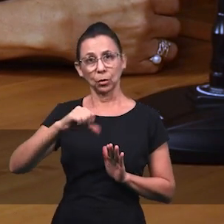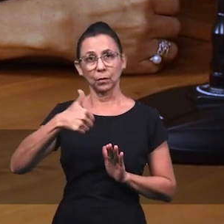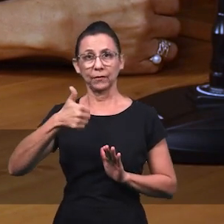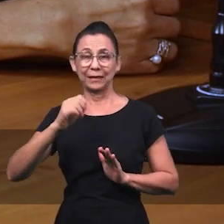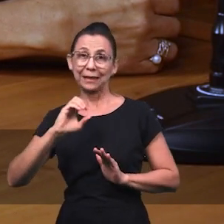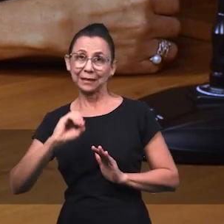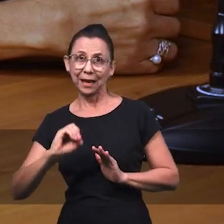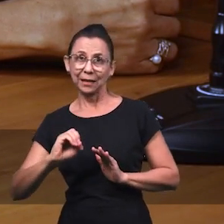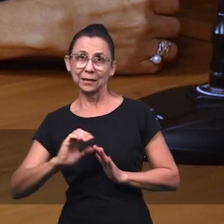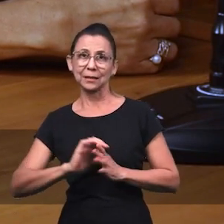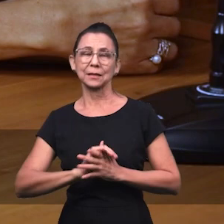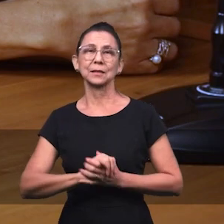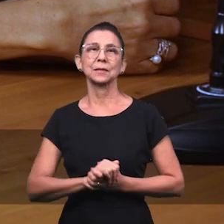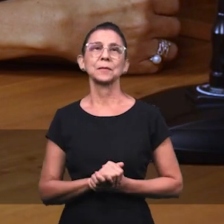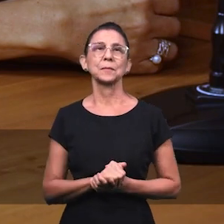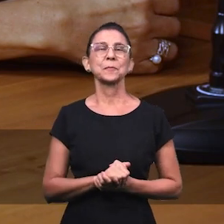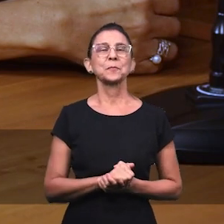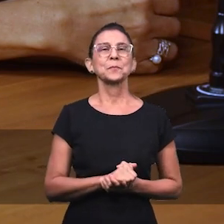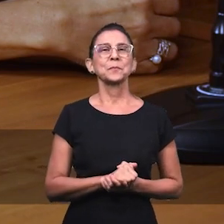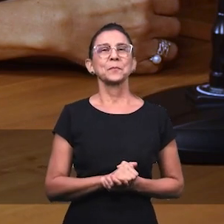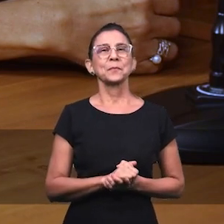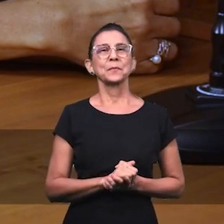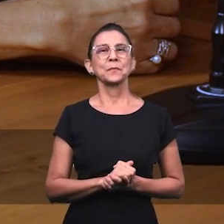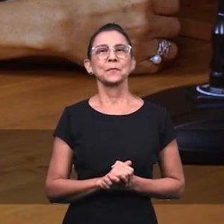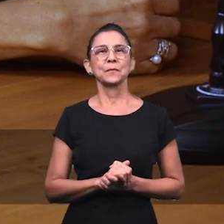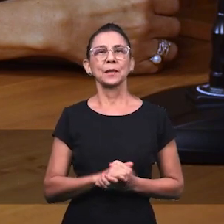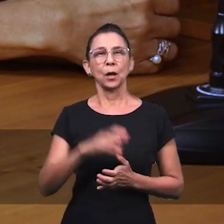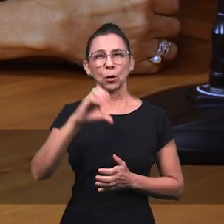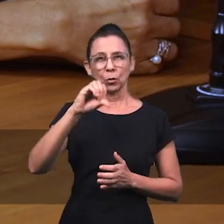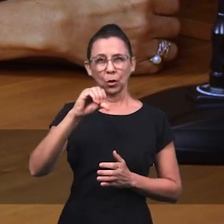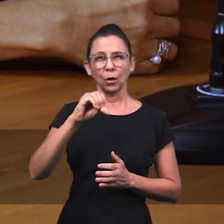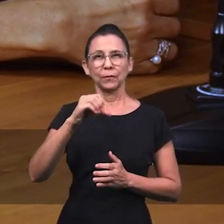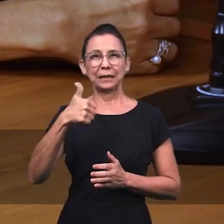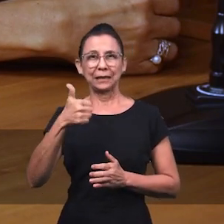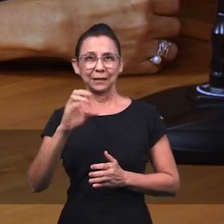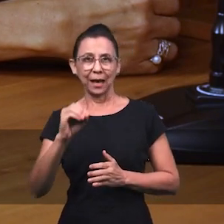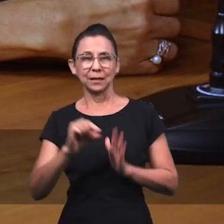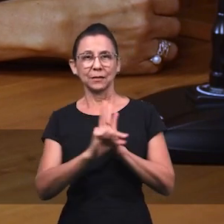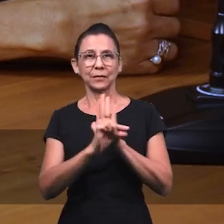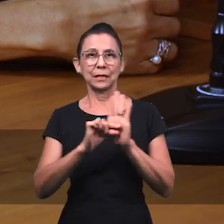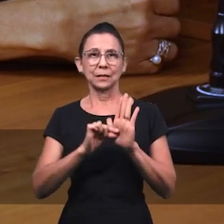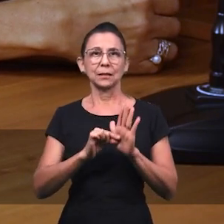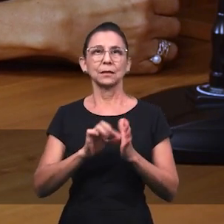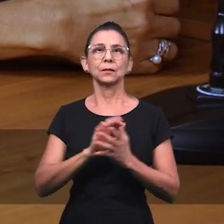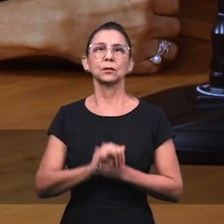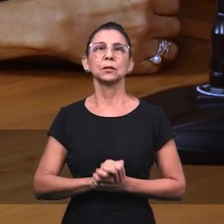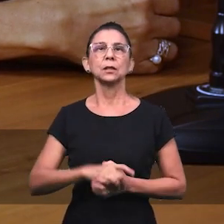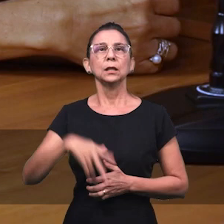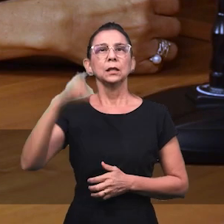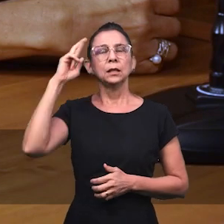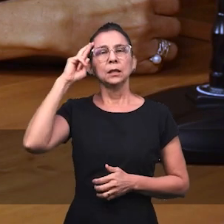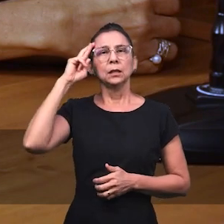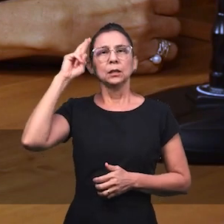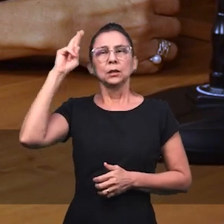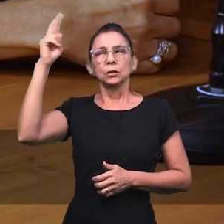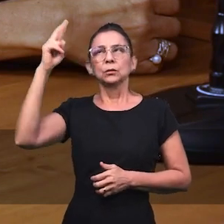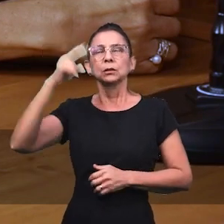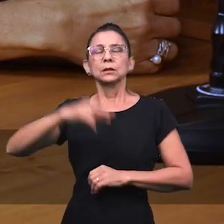9:10. Não, desculpa, 9:10. E o Senhor quer permanecer a